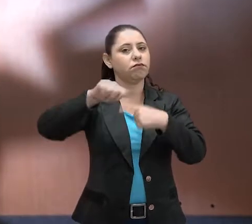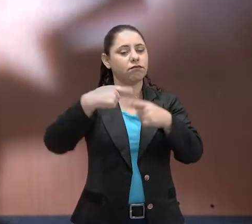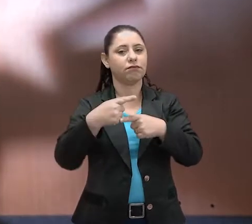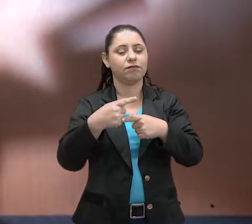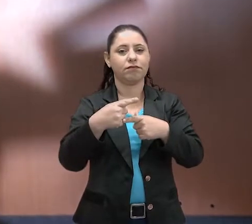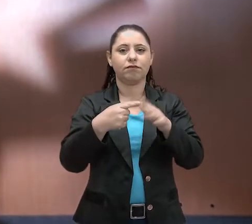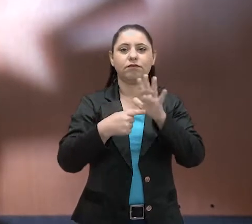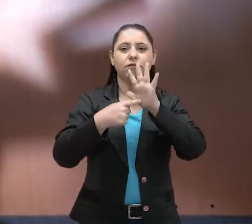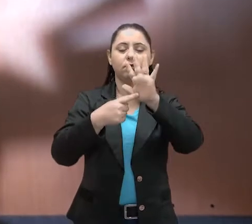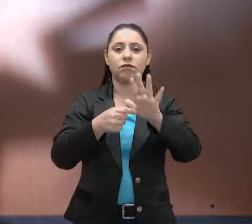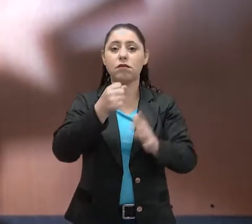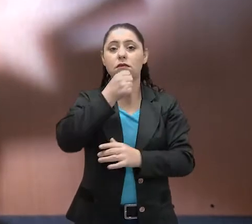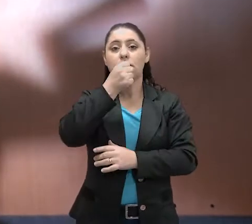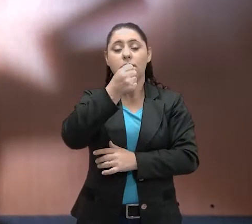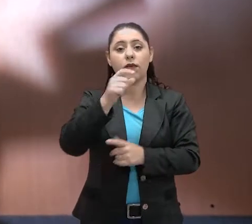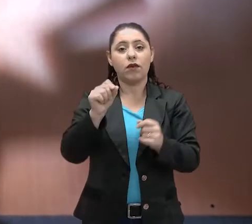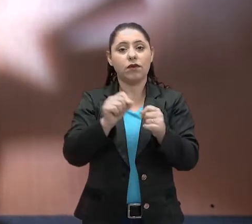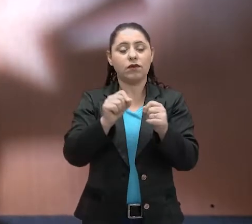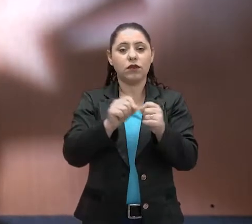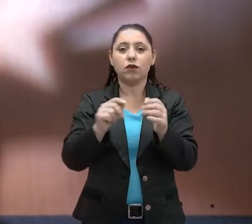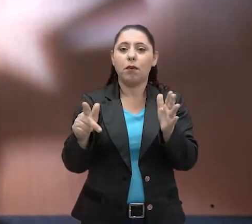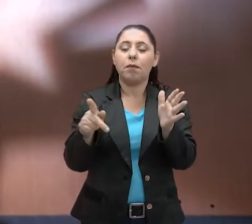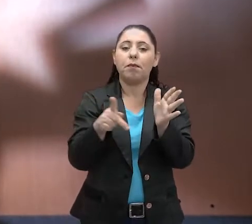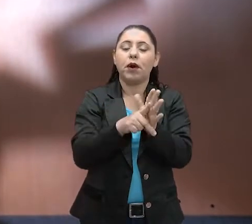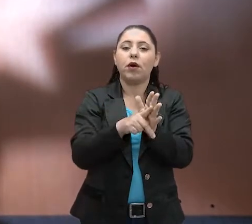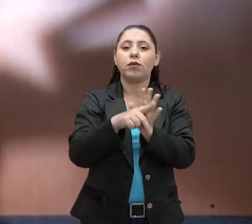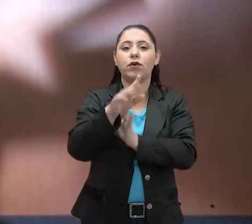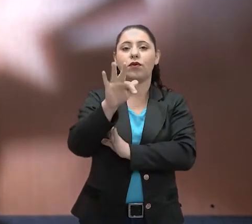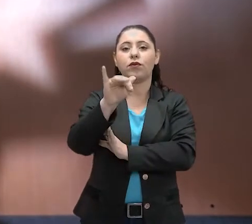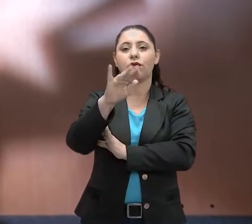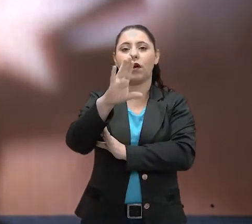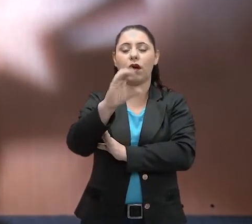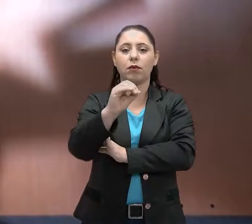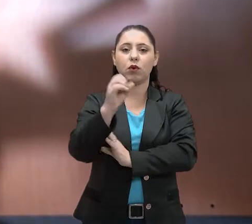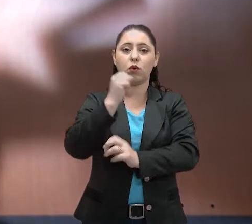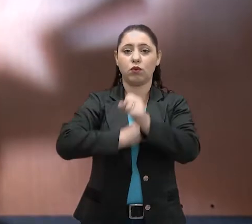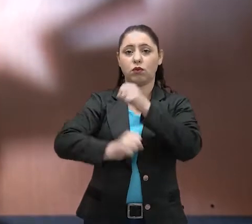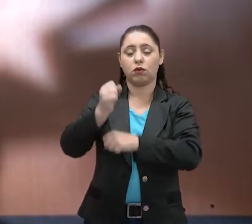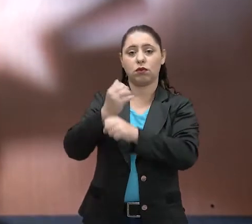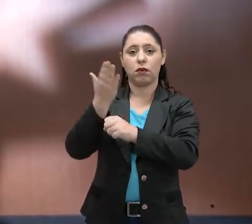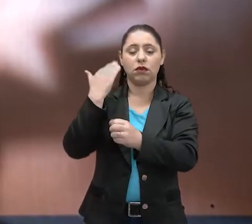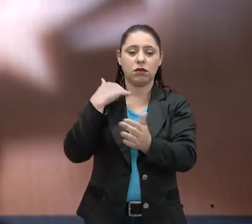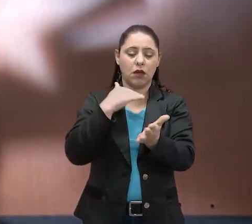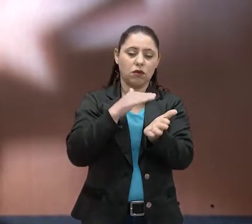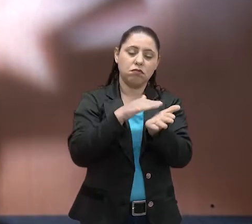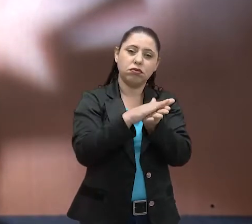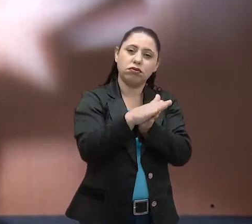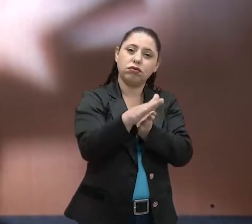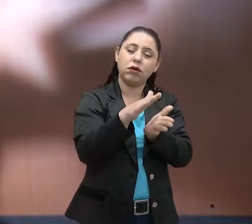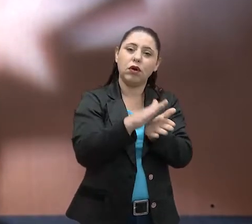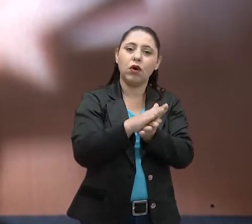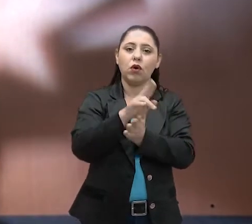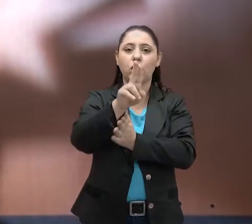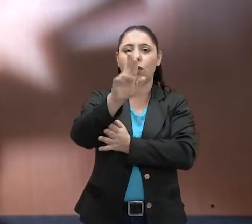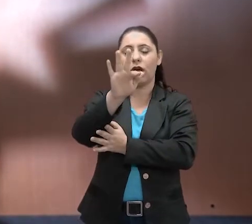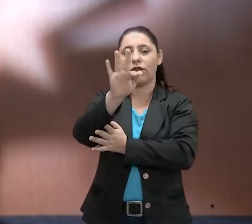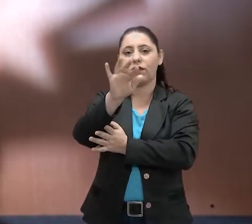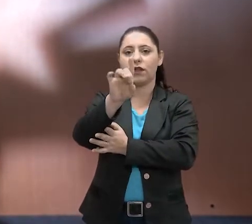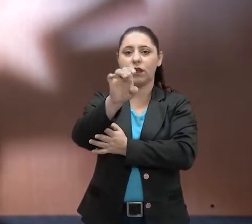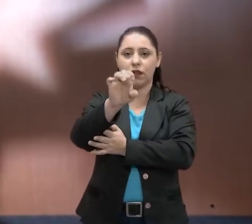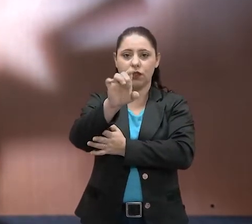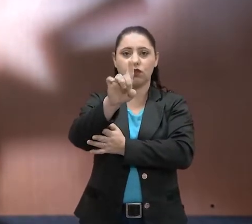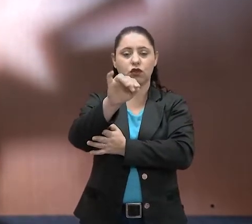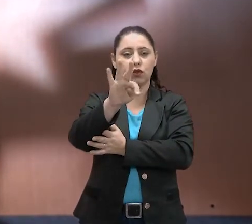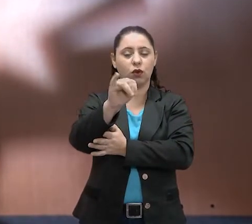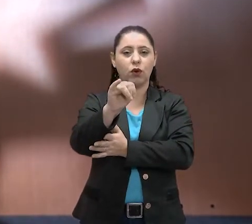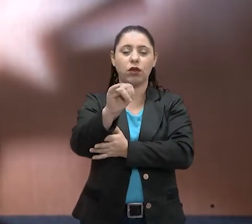próximo bloco, eu te mostro uma entrevista que eu fiz com o escritor Fábio Gondim, que no ano passado publicou pela Life Editora